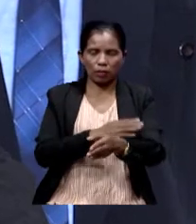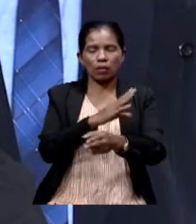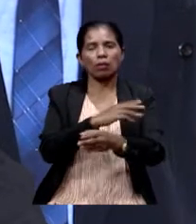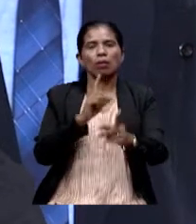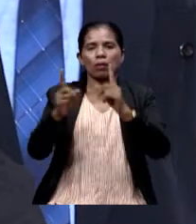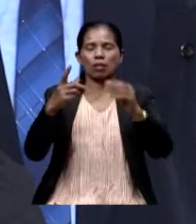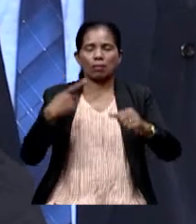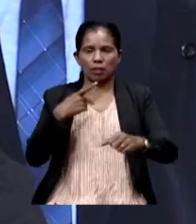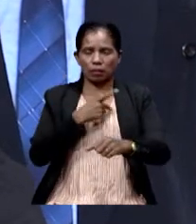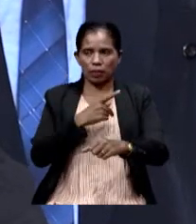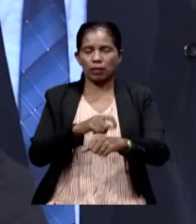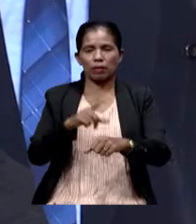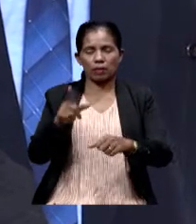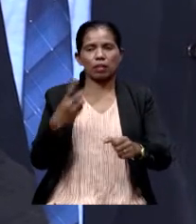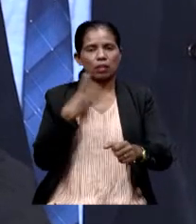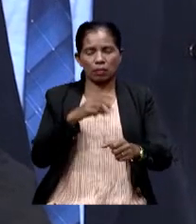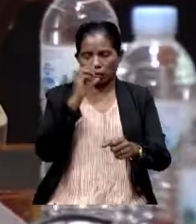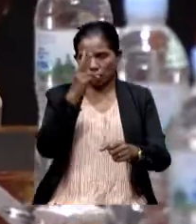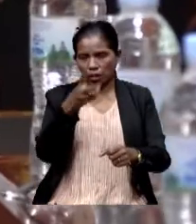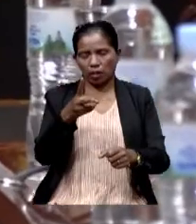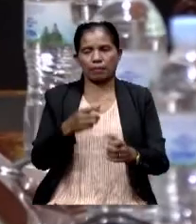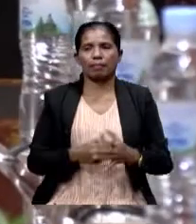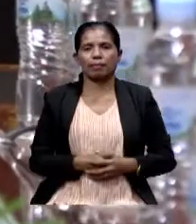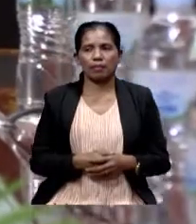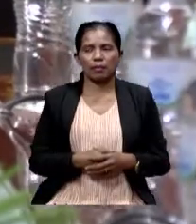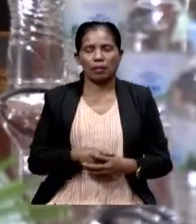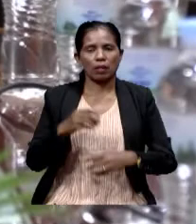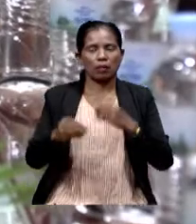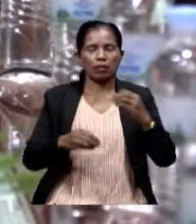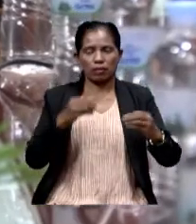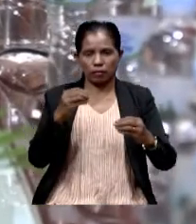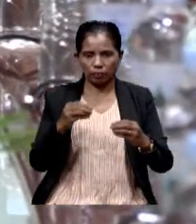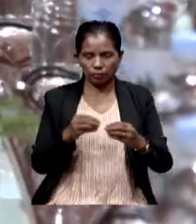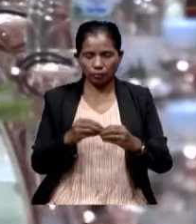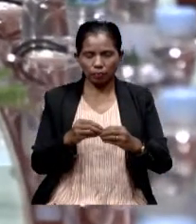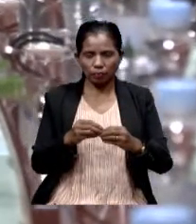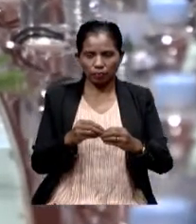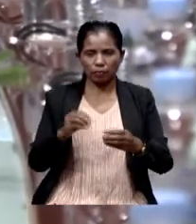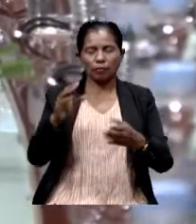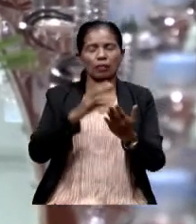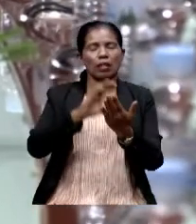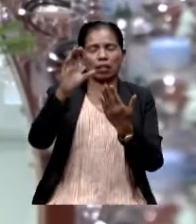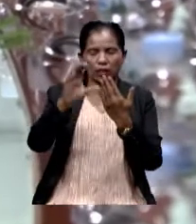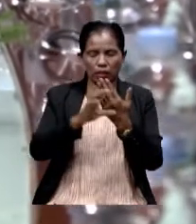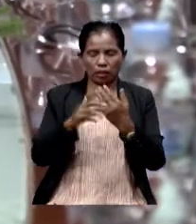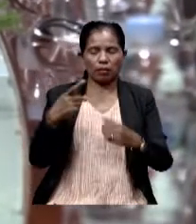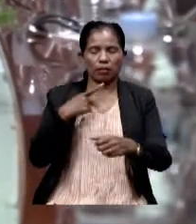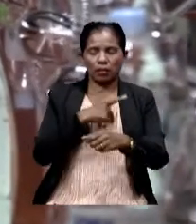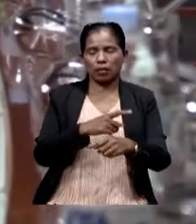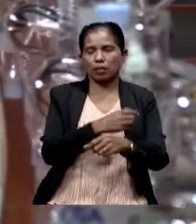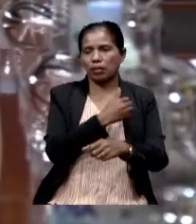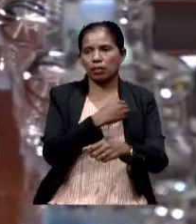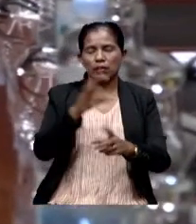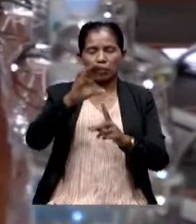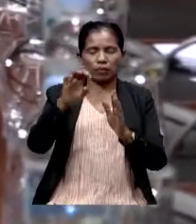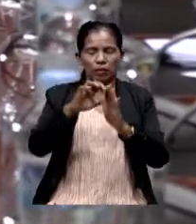para a legislação e também nos considera. Com o calendário da eleição parlamentar, José Agostinho Belo informa, chefe de